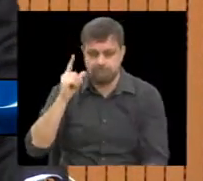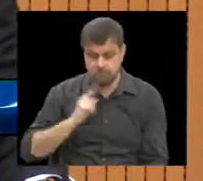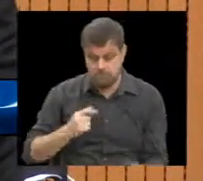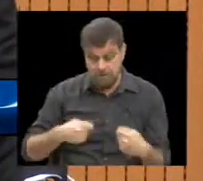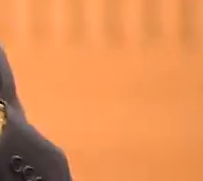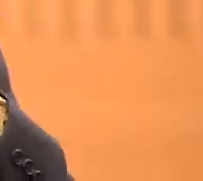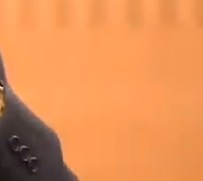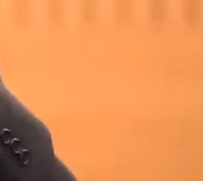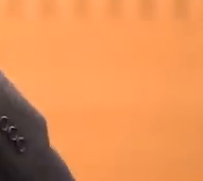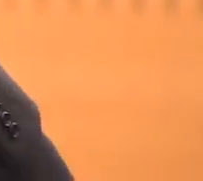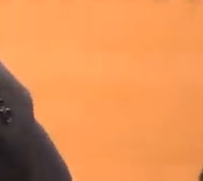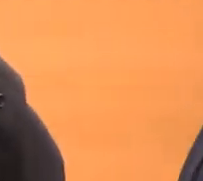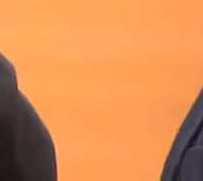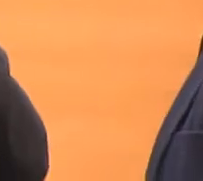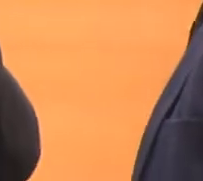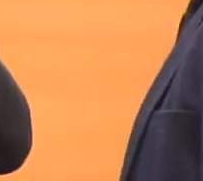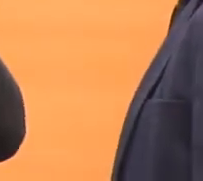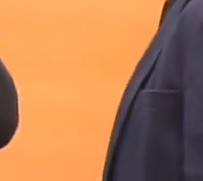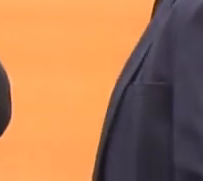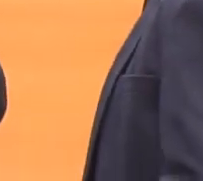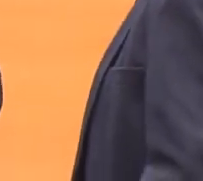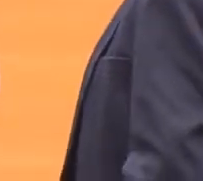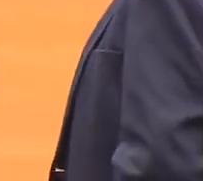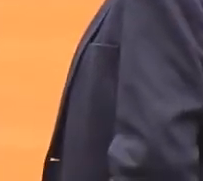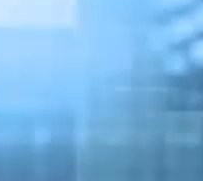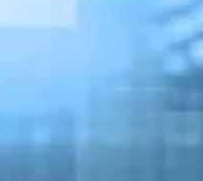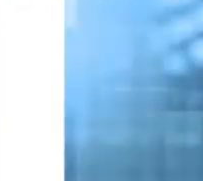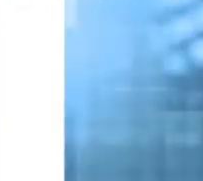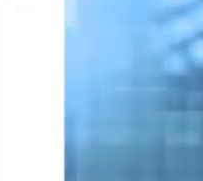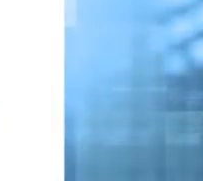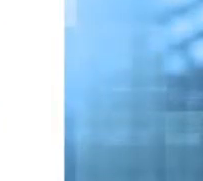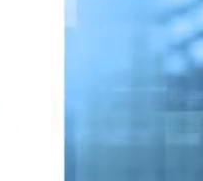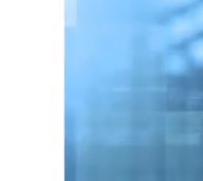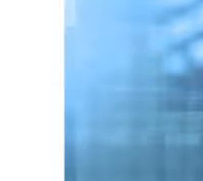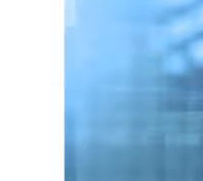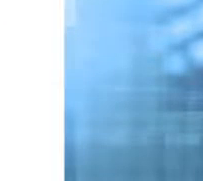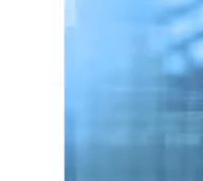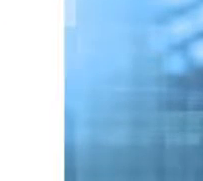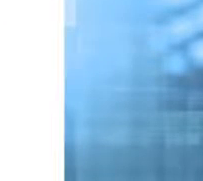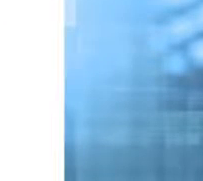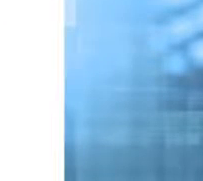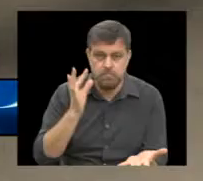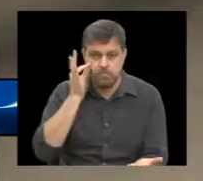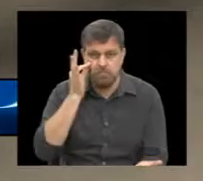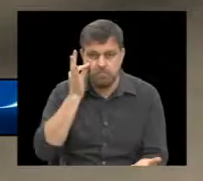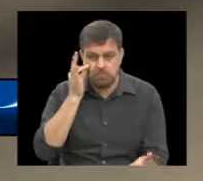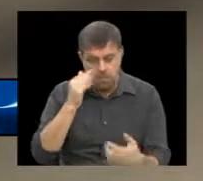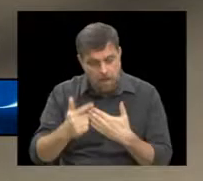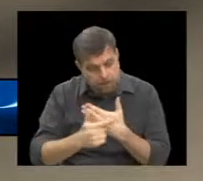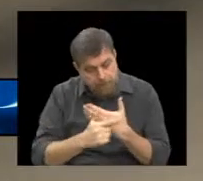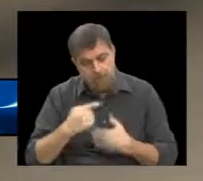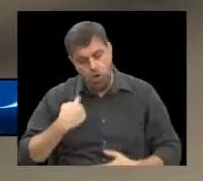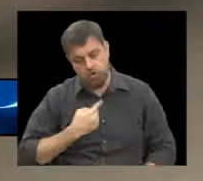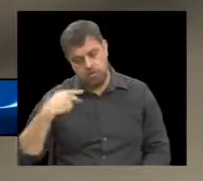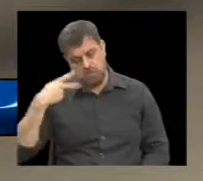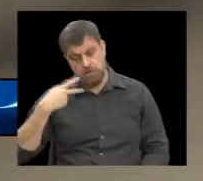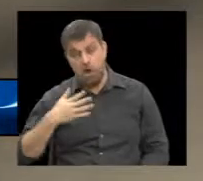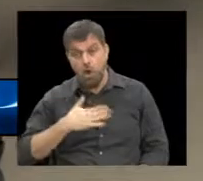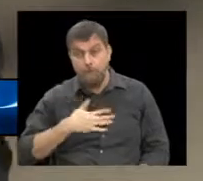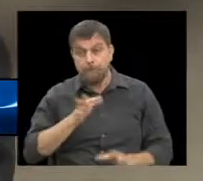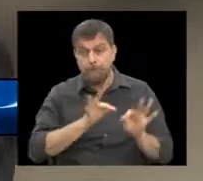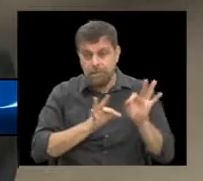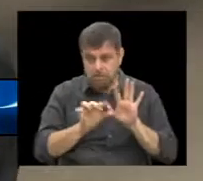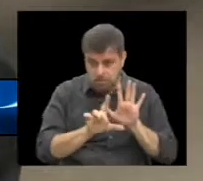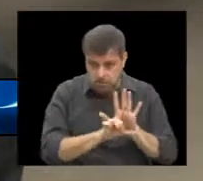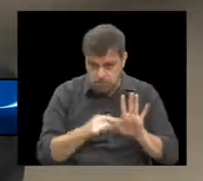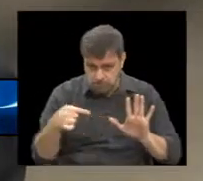presente ali o vereador zé carlos citado pelo parlamentar explica a lei de sua autoria a questão do meu projeto vereador